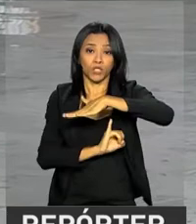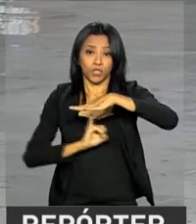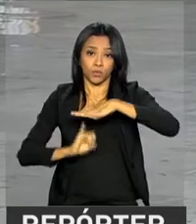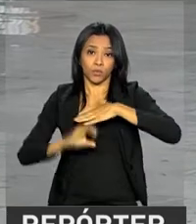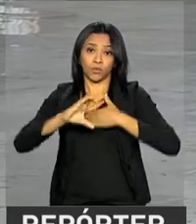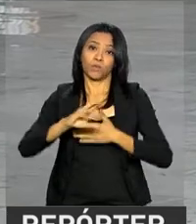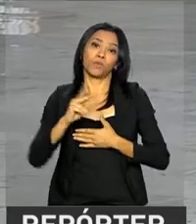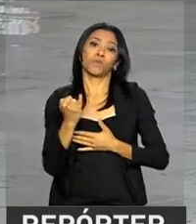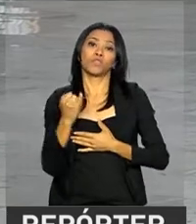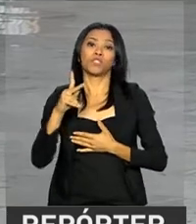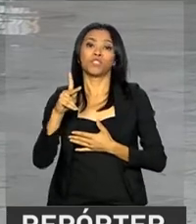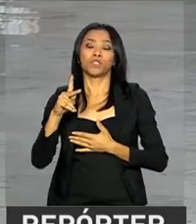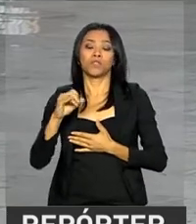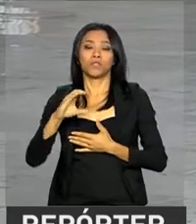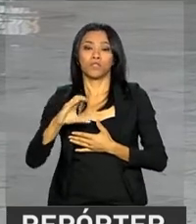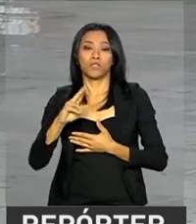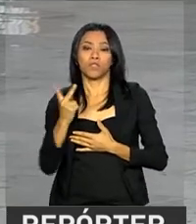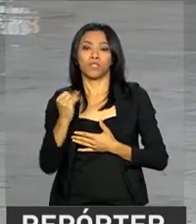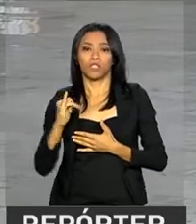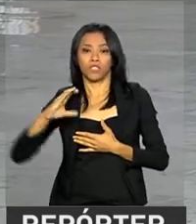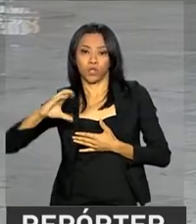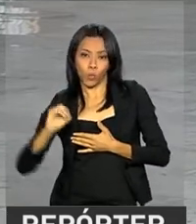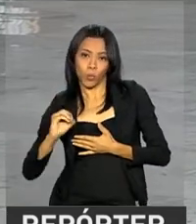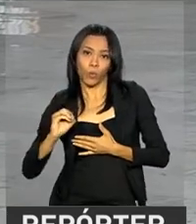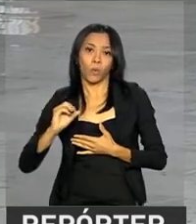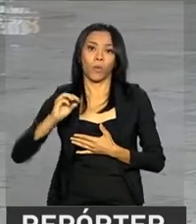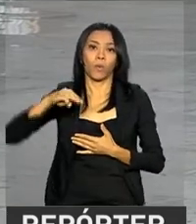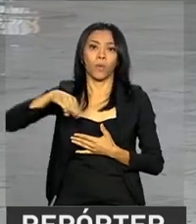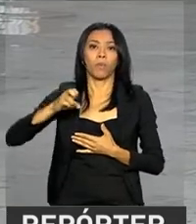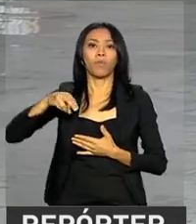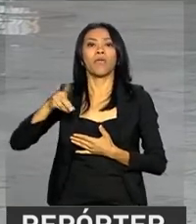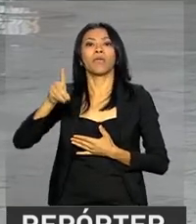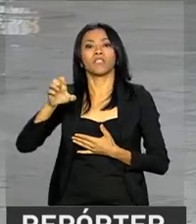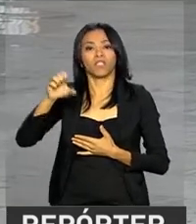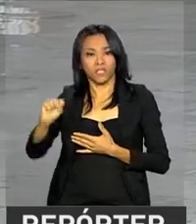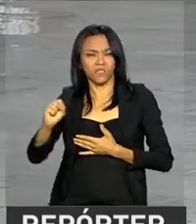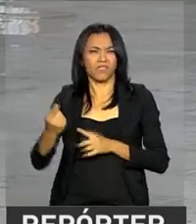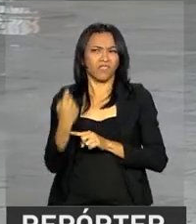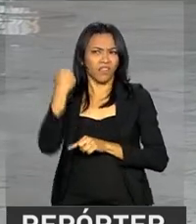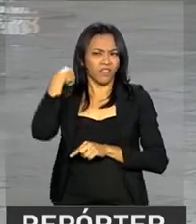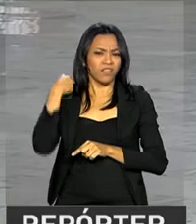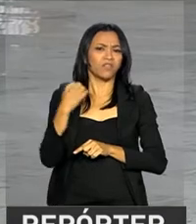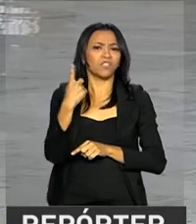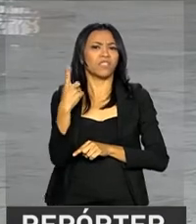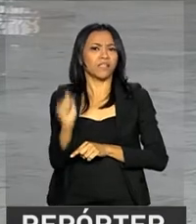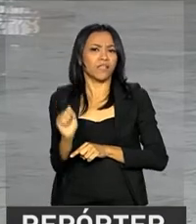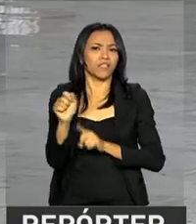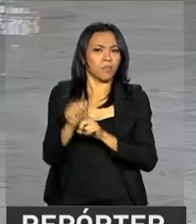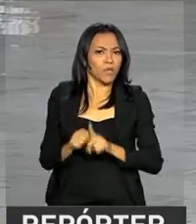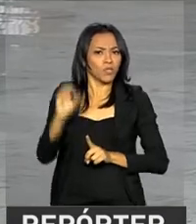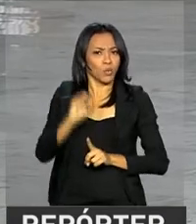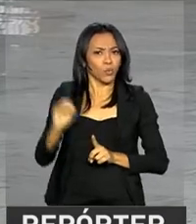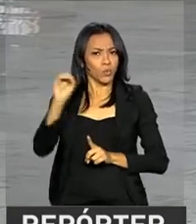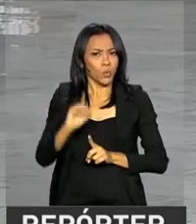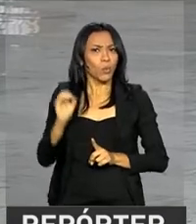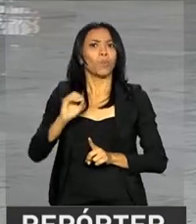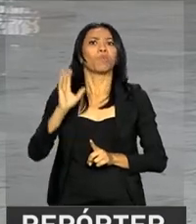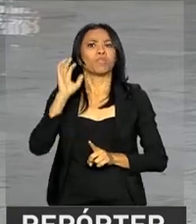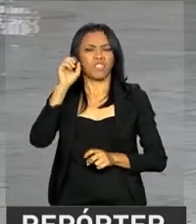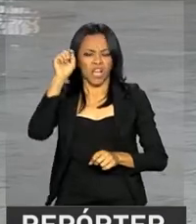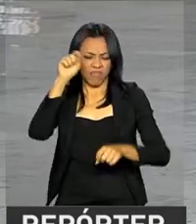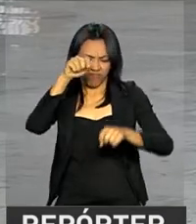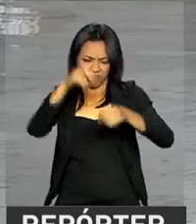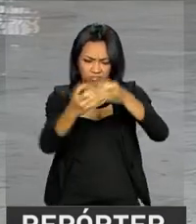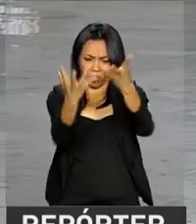de Conservação da Biodiversidade, desde o dia 17 de outubro, o fogo já consumiu